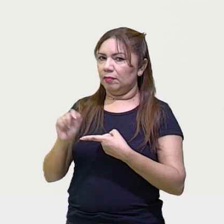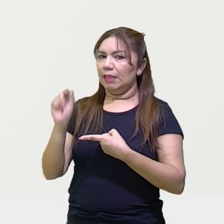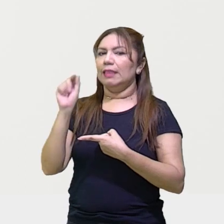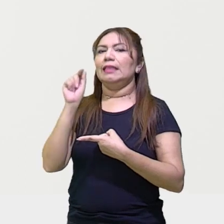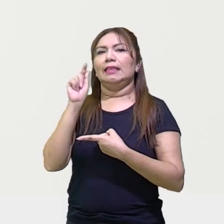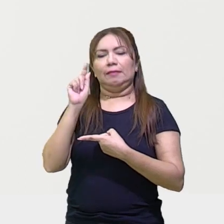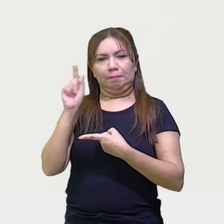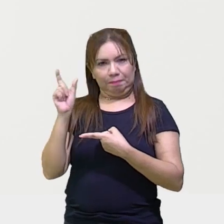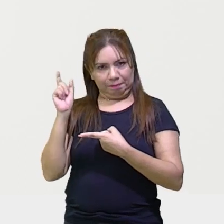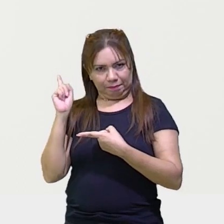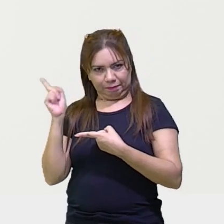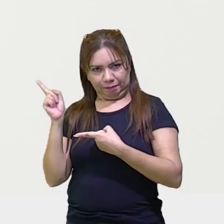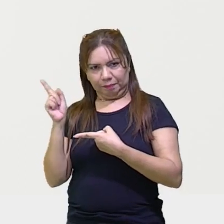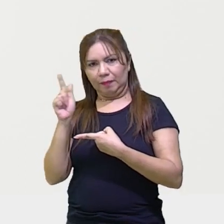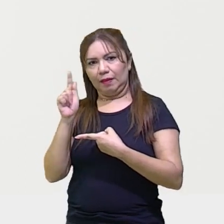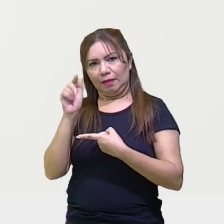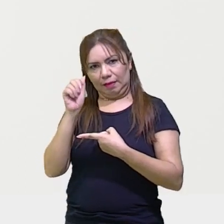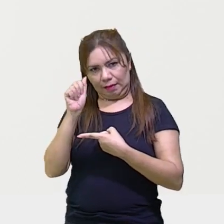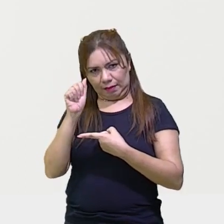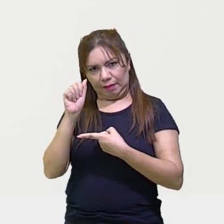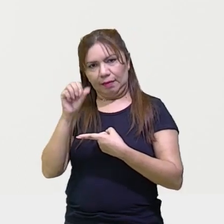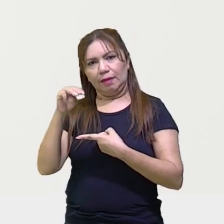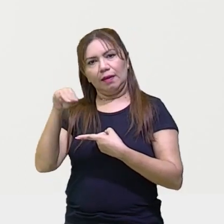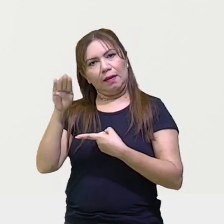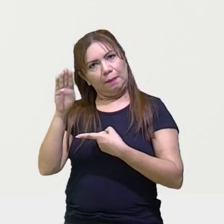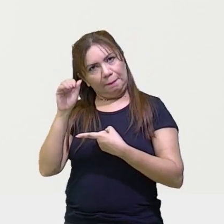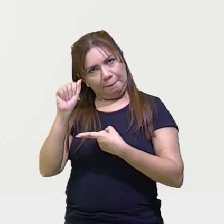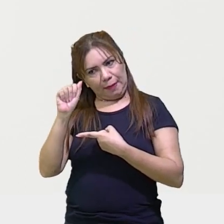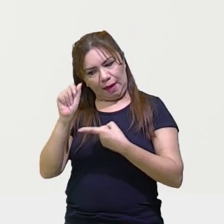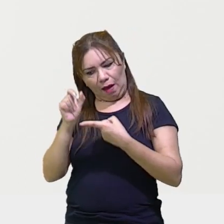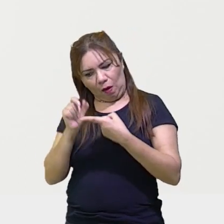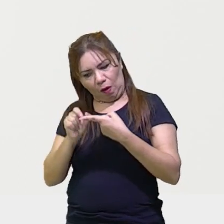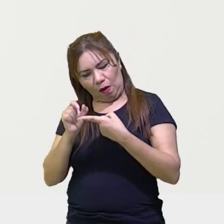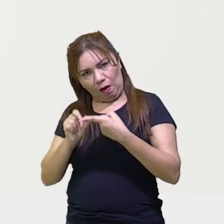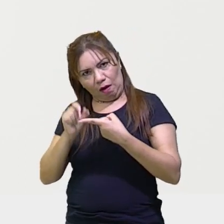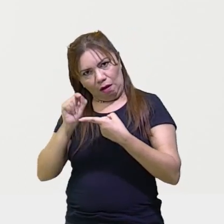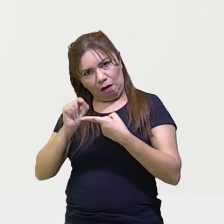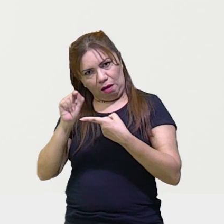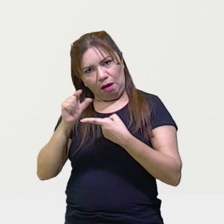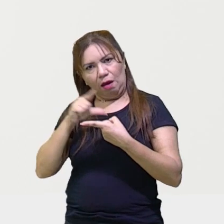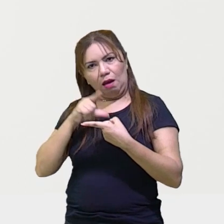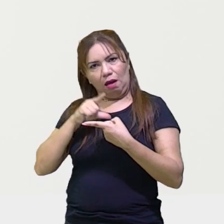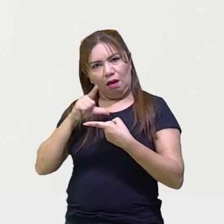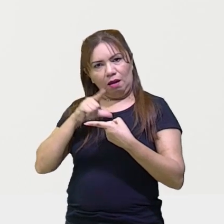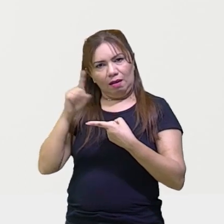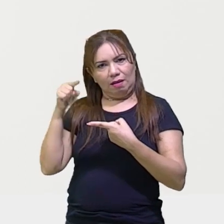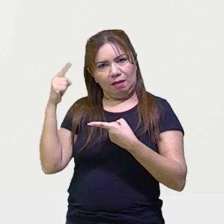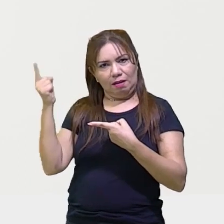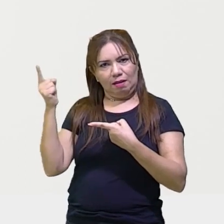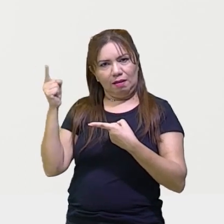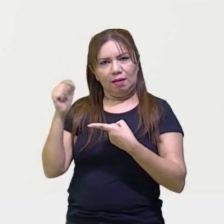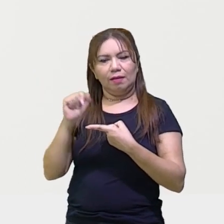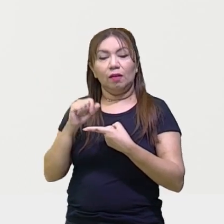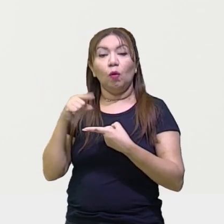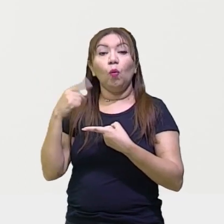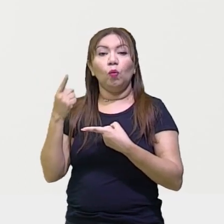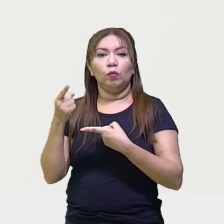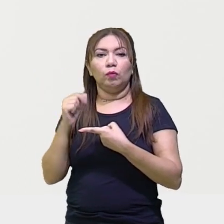Gambá, também saruê. Só, agora vamos ver as respostas.